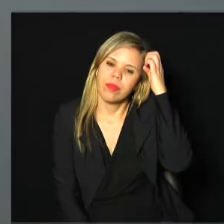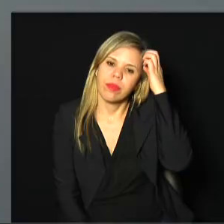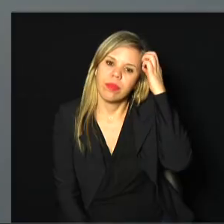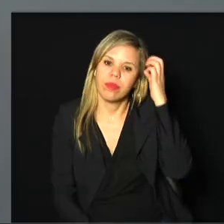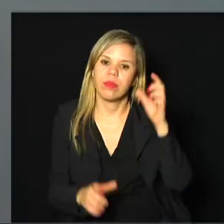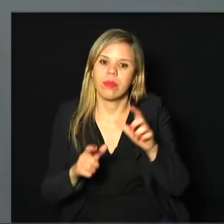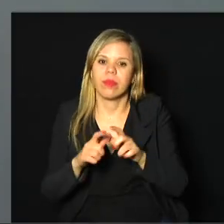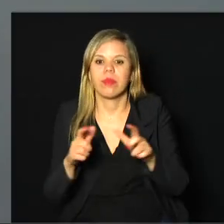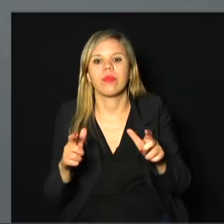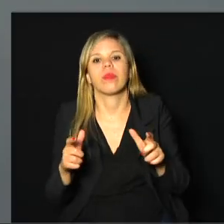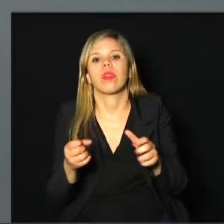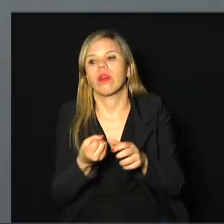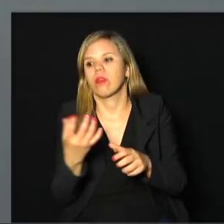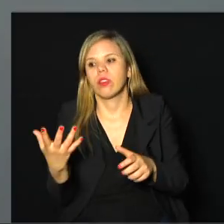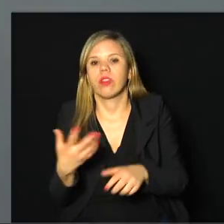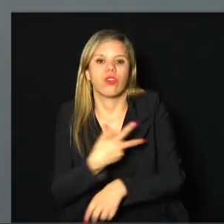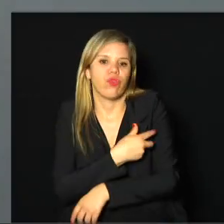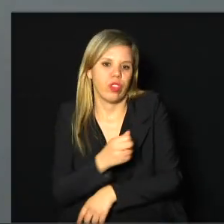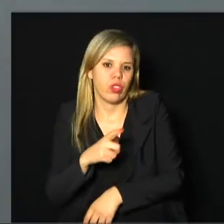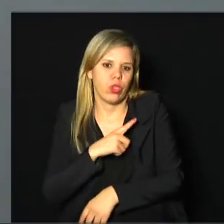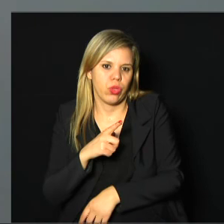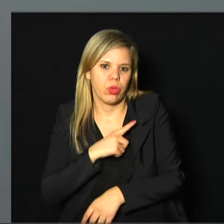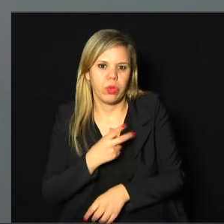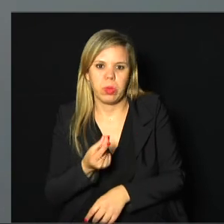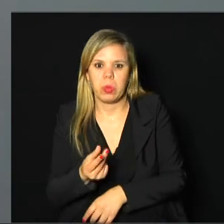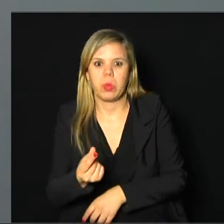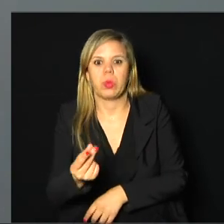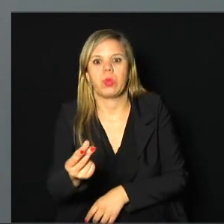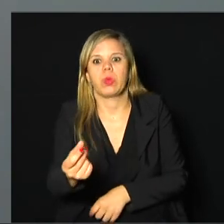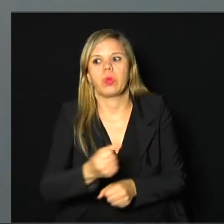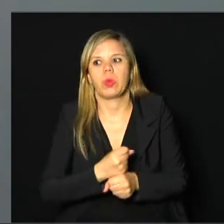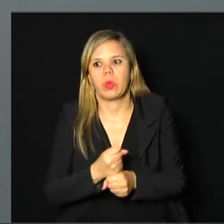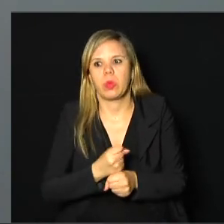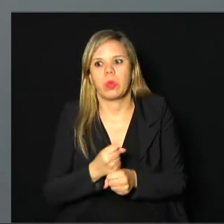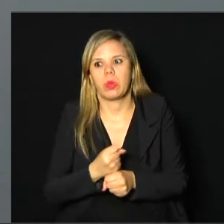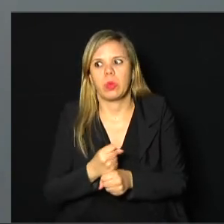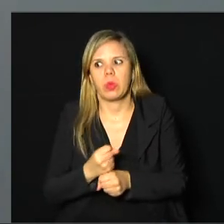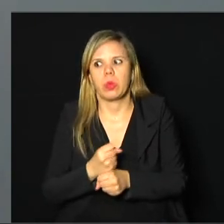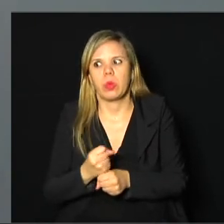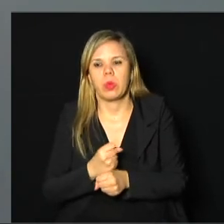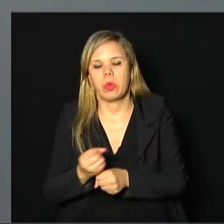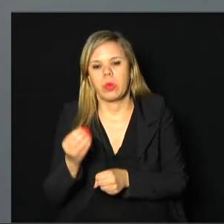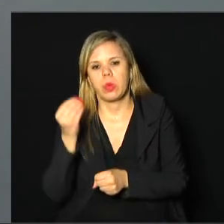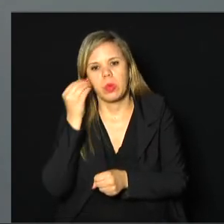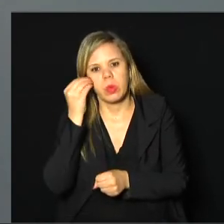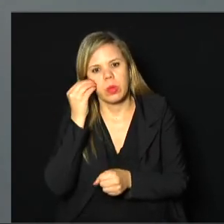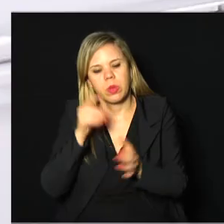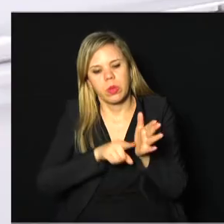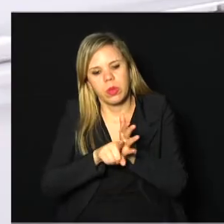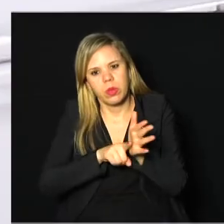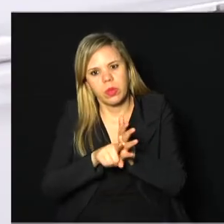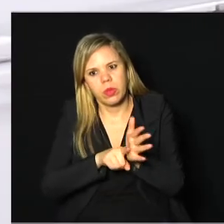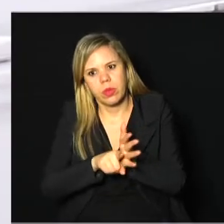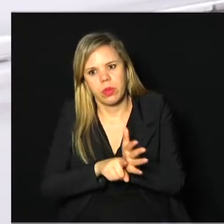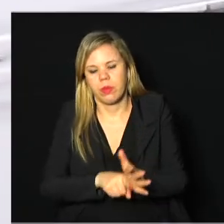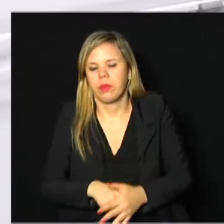Veja, a maior parte das vacinas, elas têm um longo tempo, anos, décadas já,